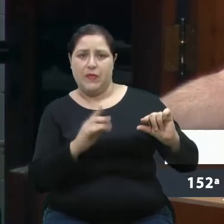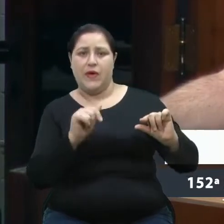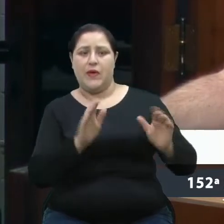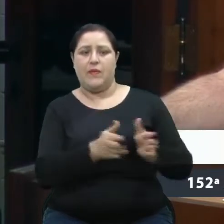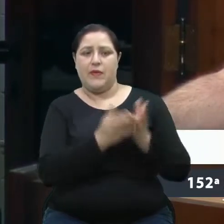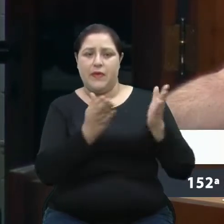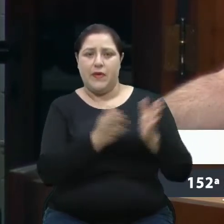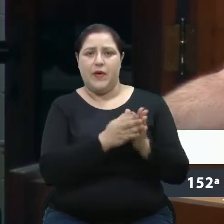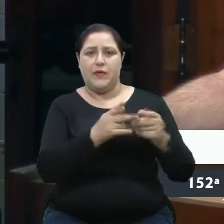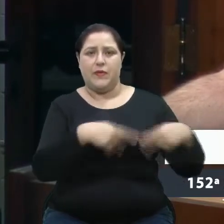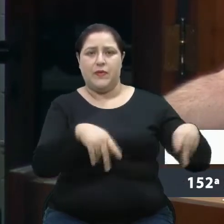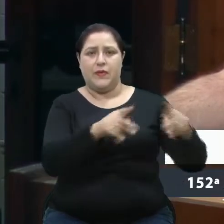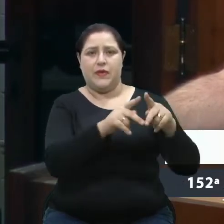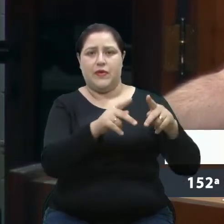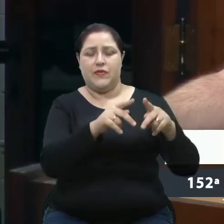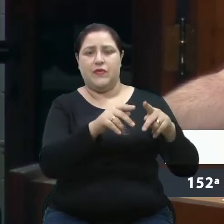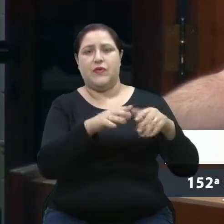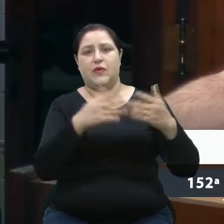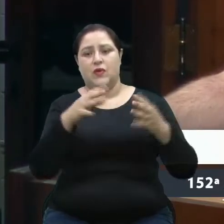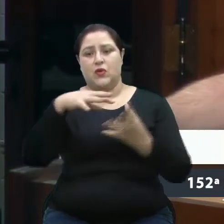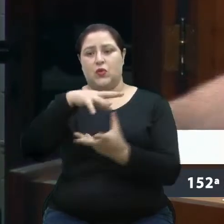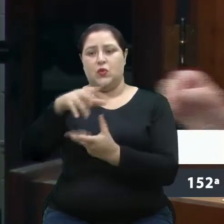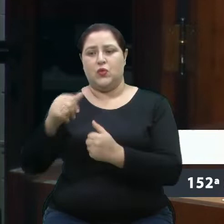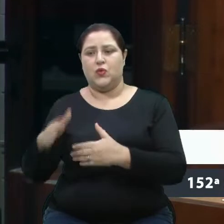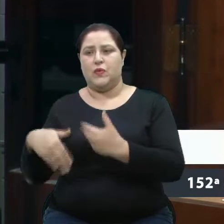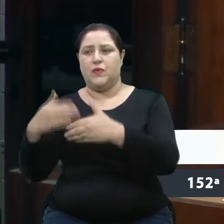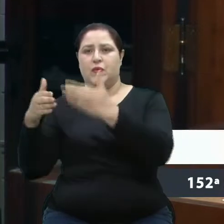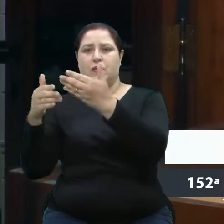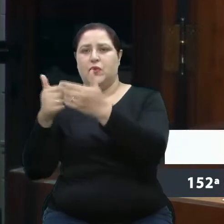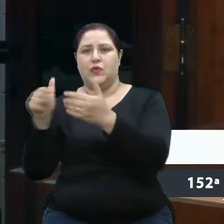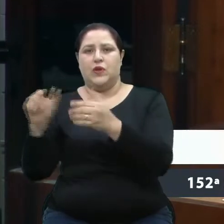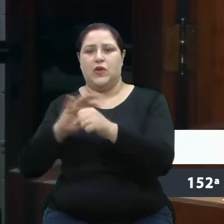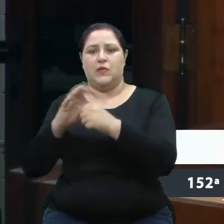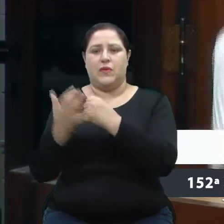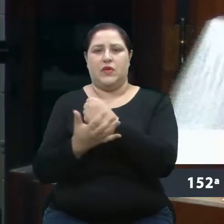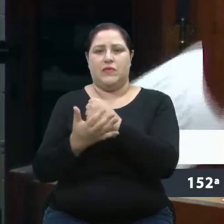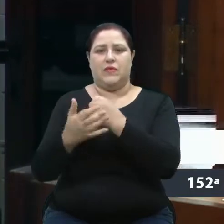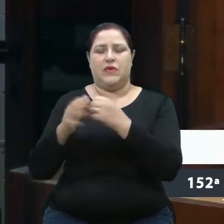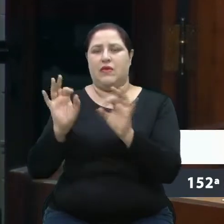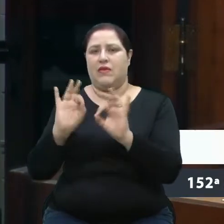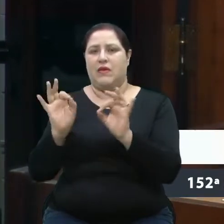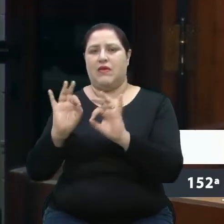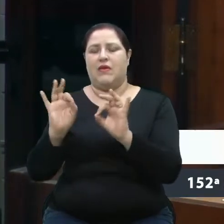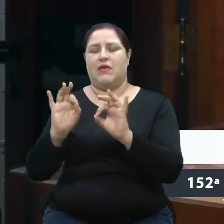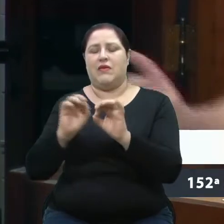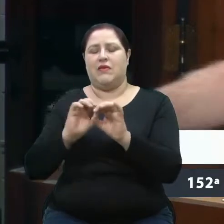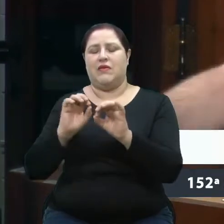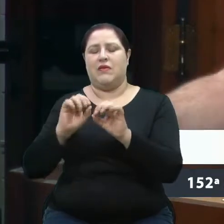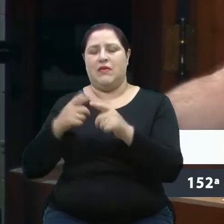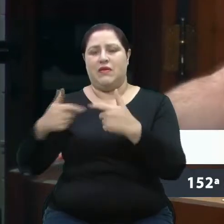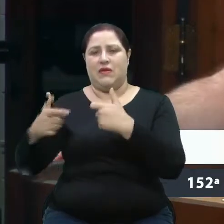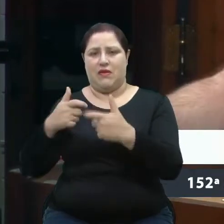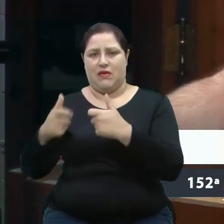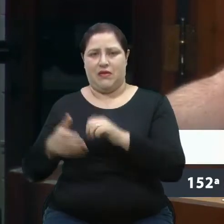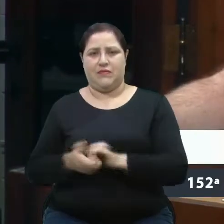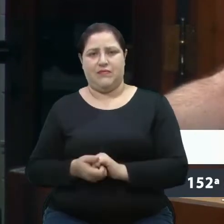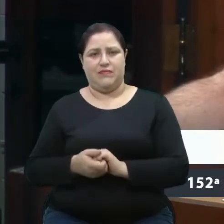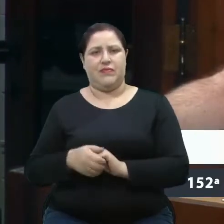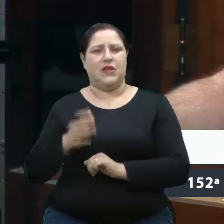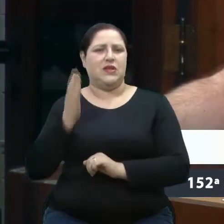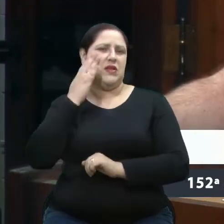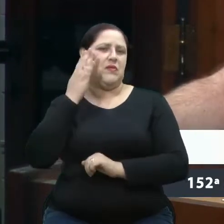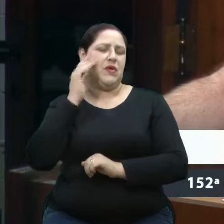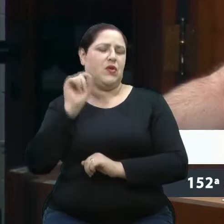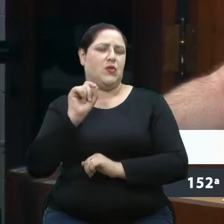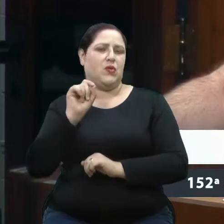da população, enquanto o mundo crescia e não havia pandemia nem guerras ocorrendo. Para se ter uma ideia,